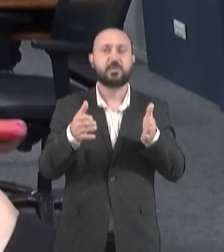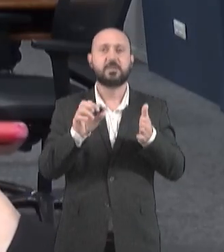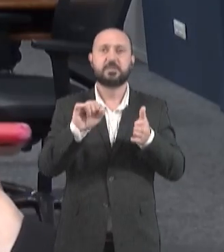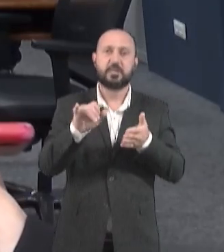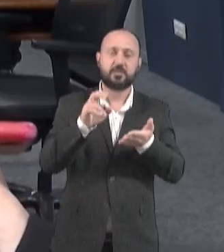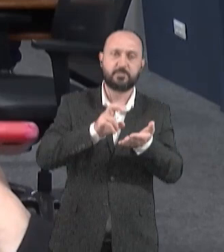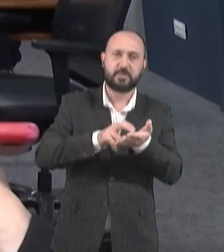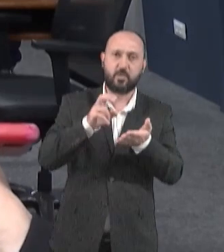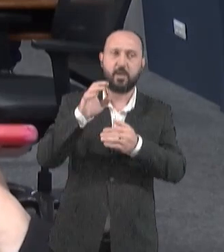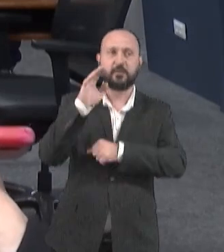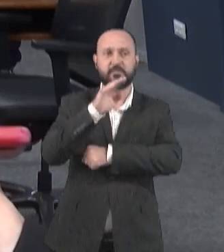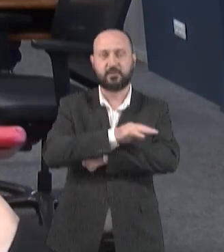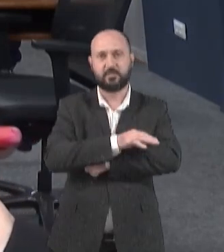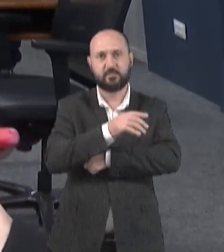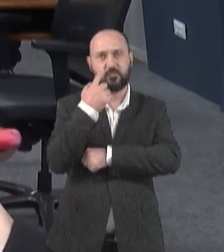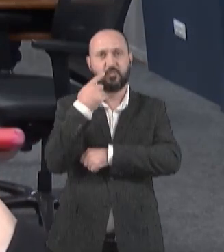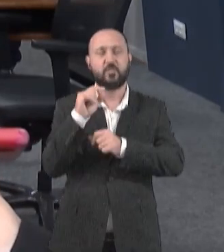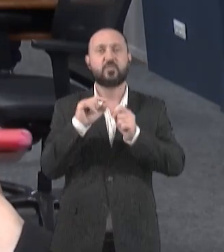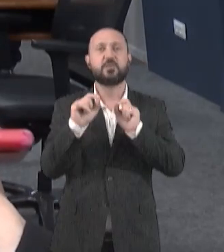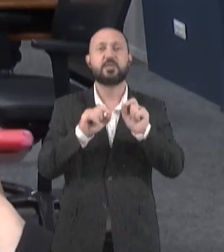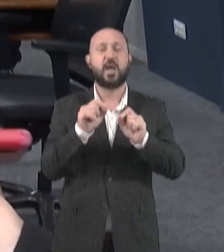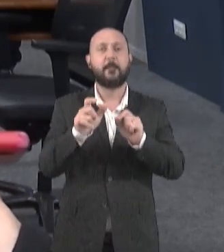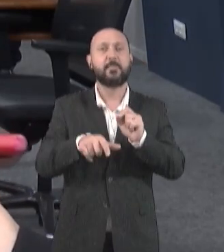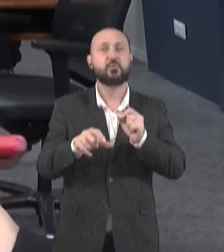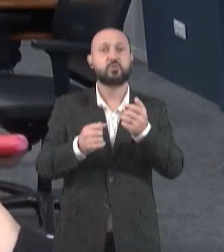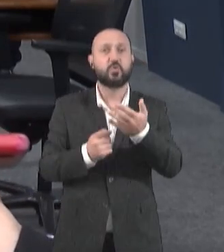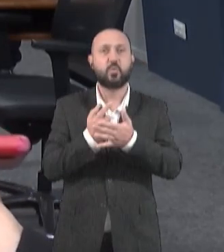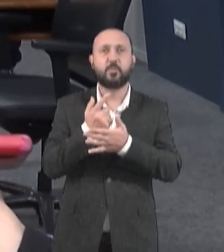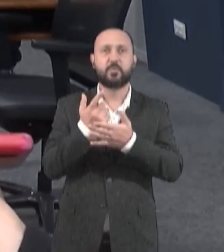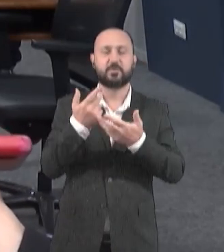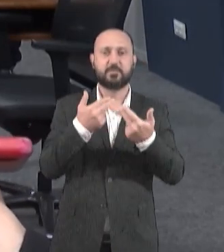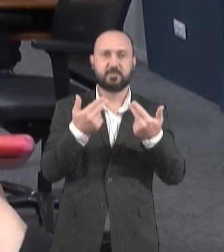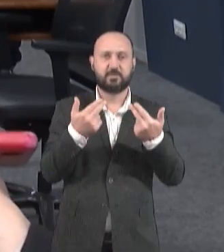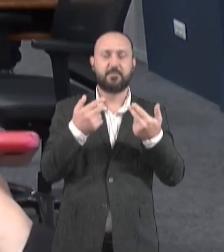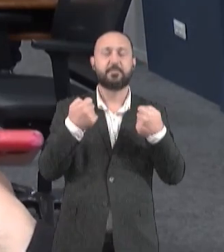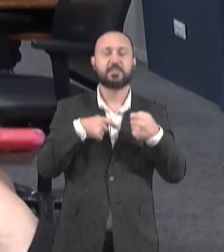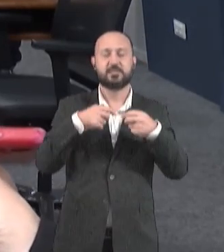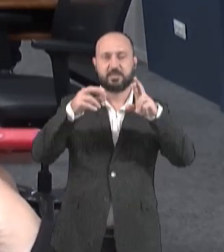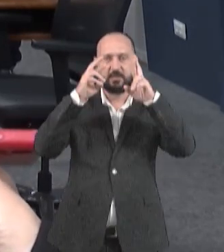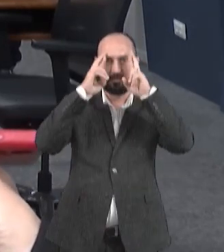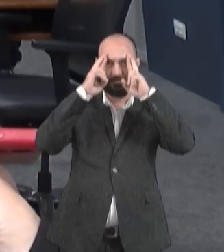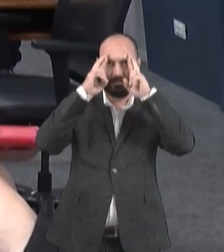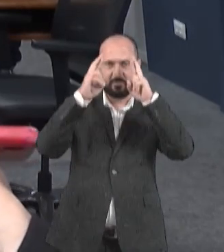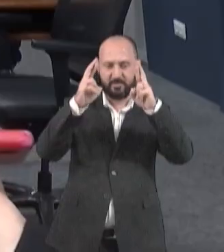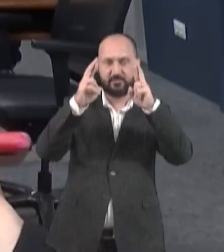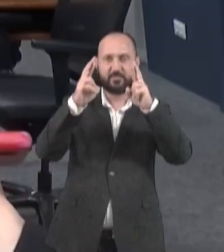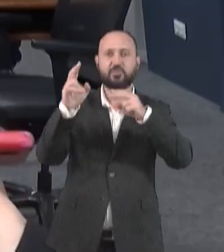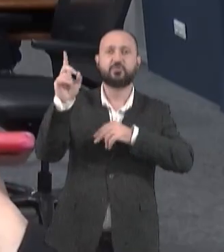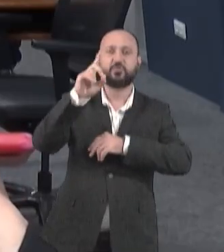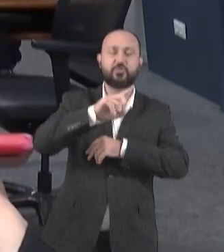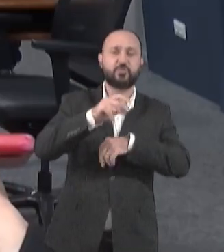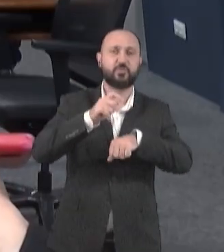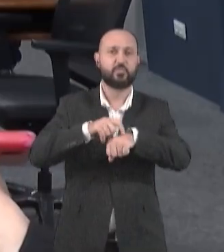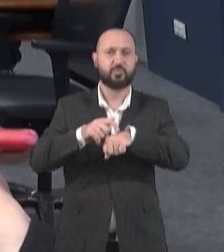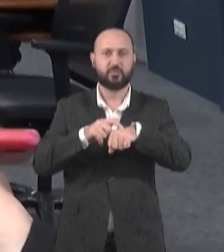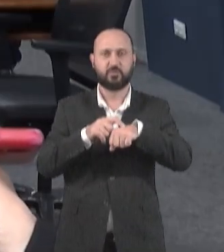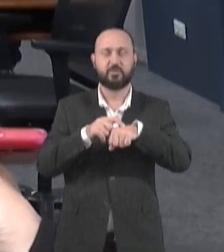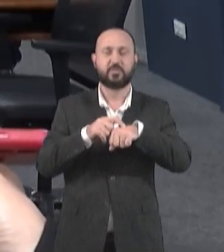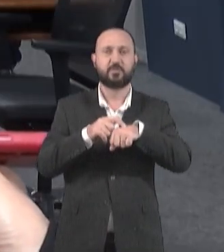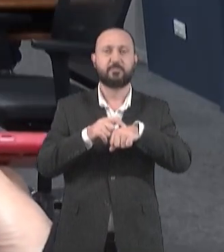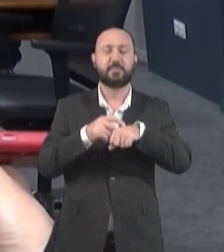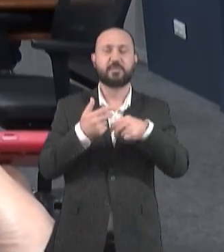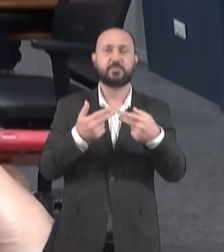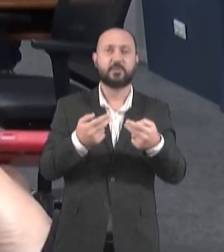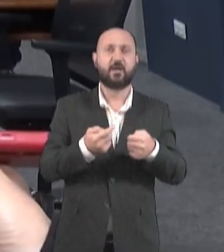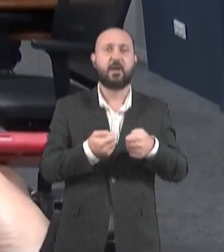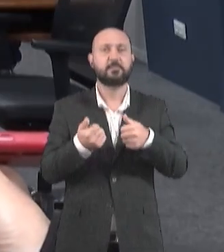se é de manhã ou à tarde. Isso faz com que a pessoa que comprou o seu produto seja respeitada e tenha dia e horário certo para receber